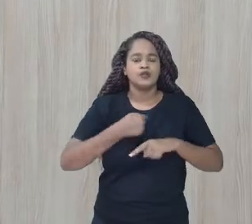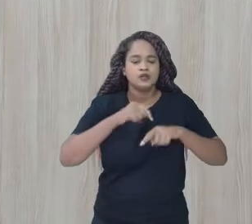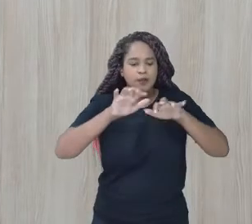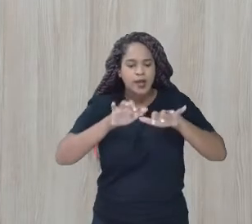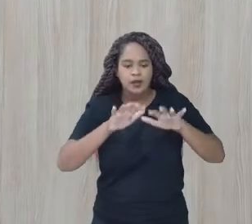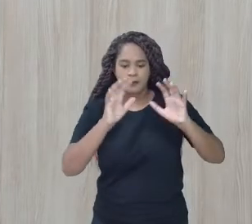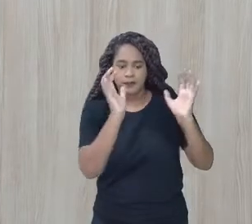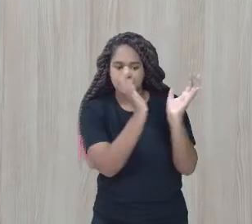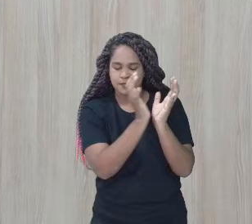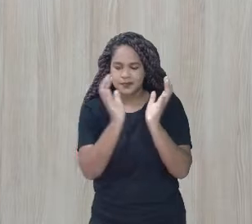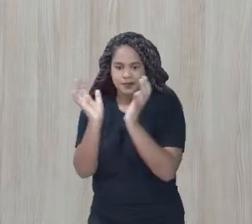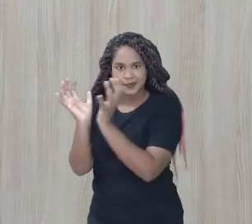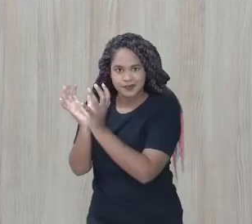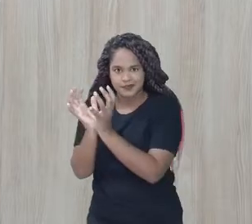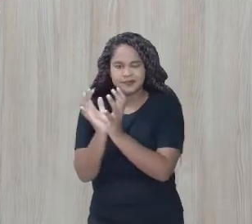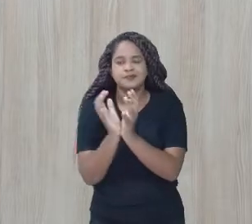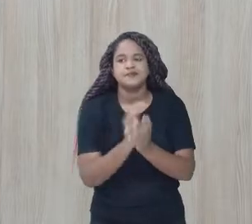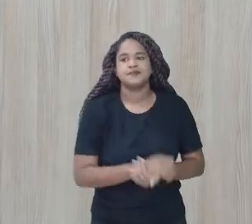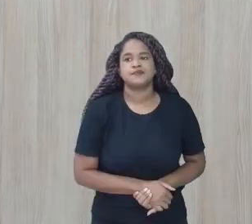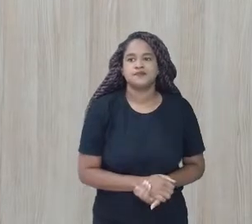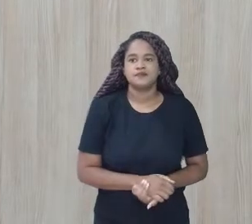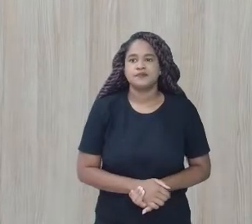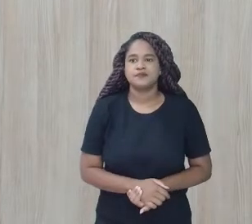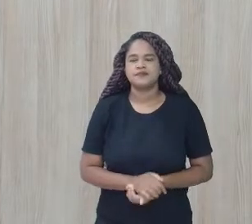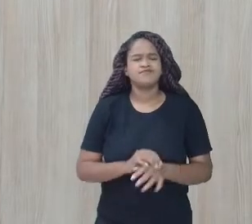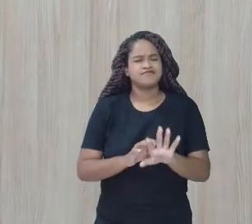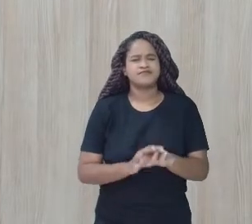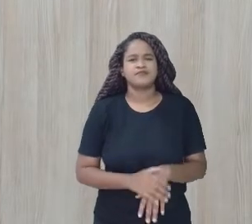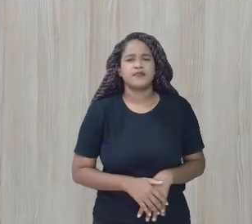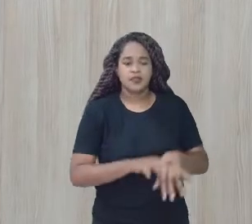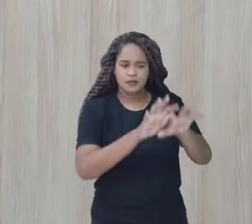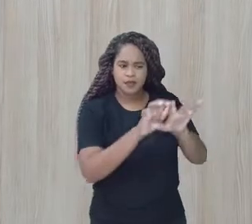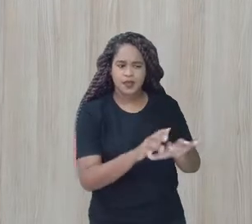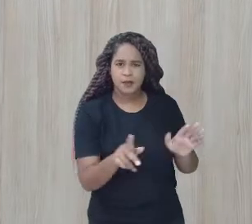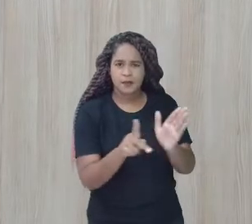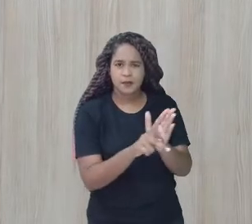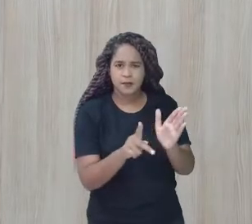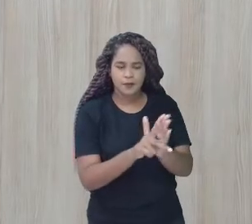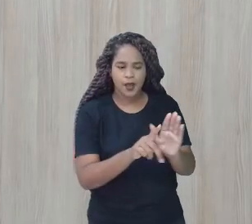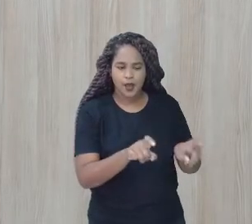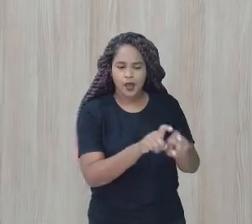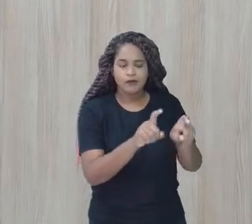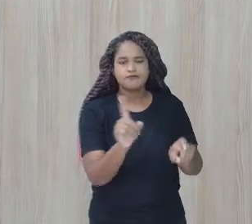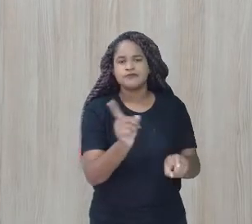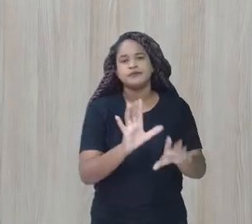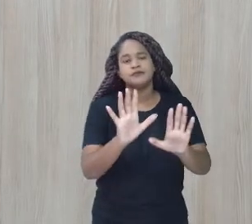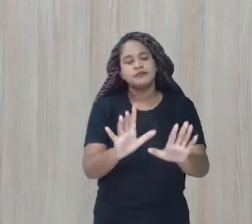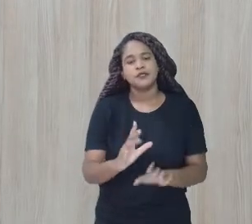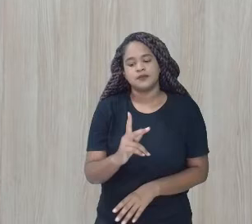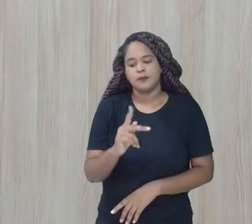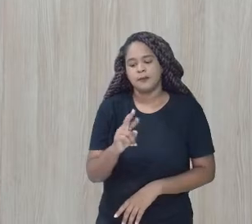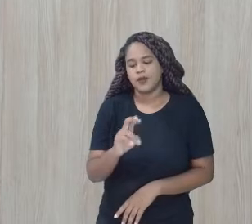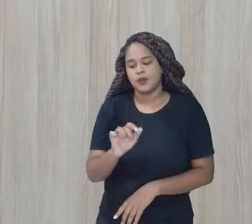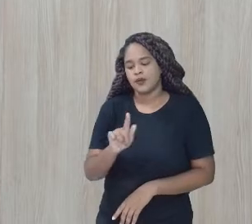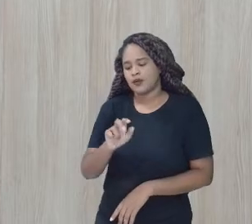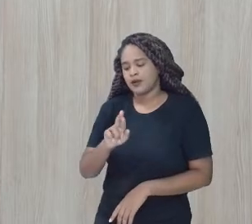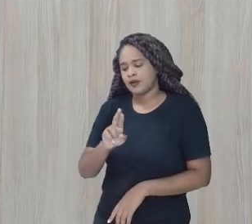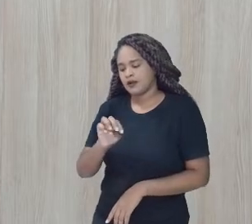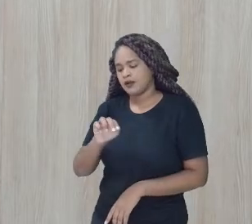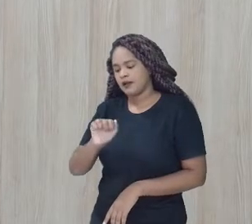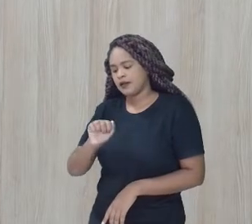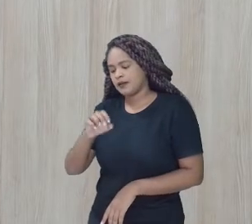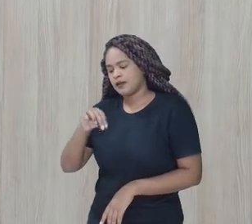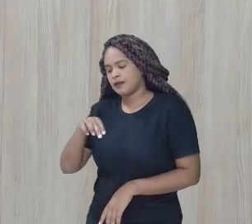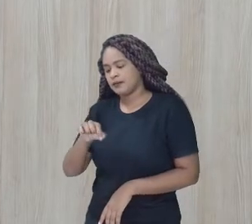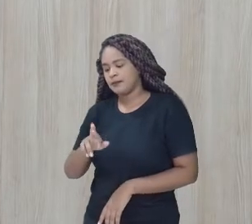blocos. Inicialmente, a gente não vai falar muito de programação de computador, mas a gente vai utilizar essa noção para, juntando com a